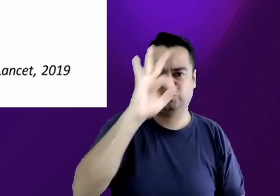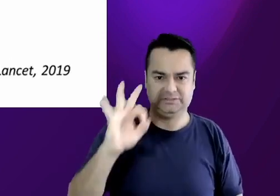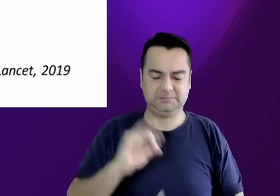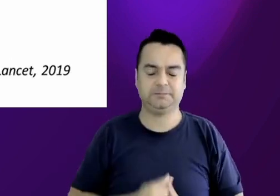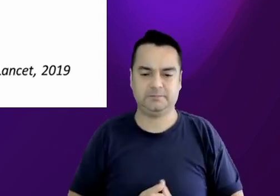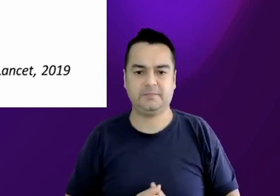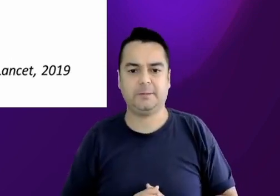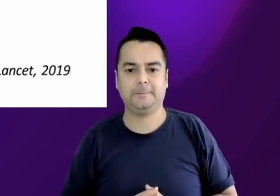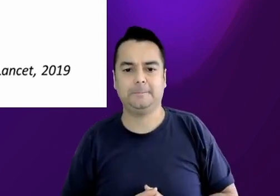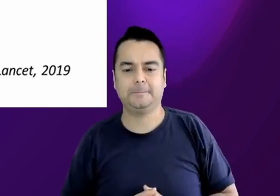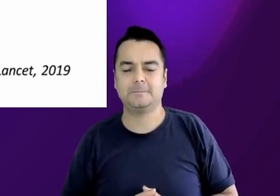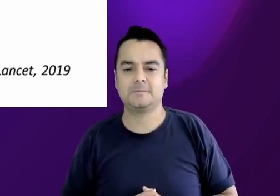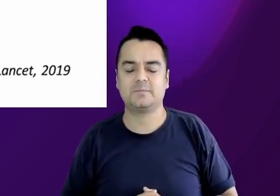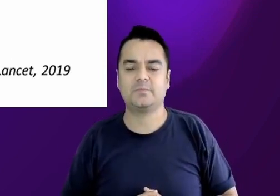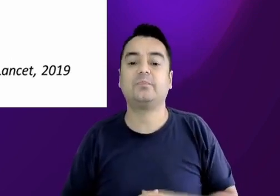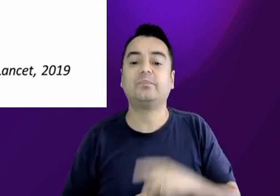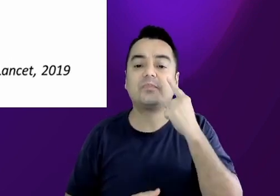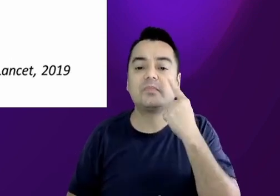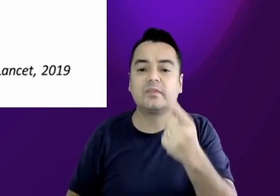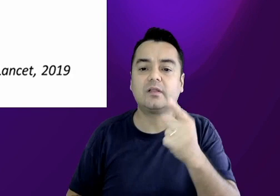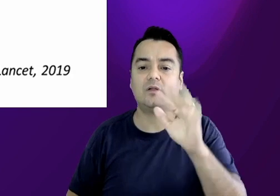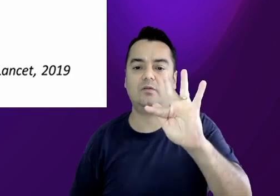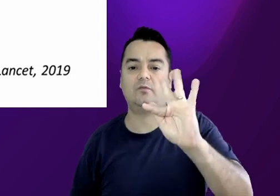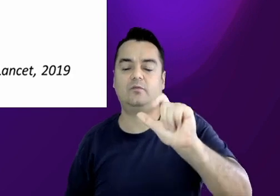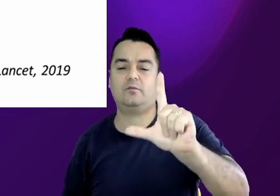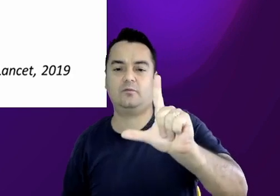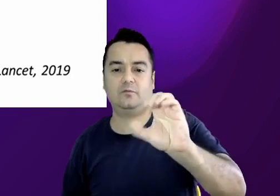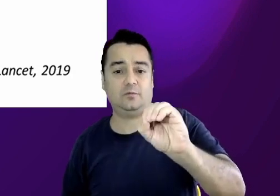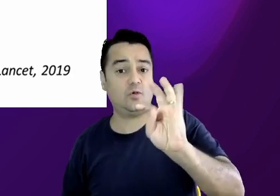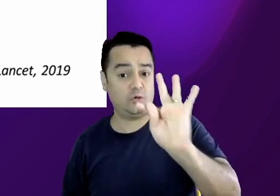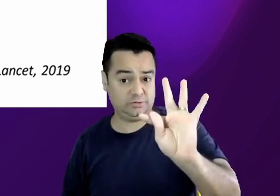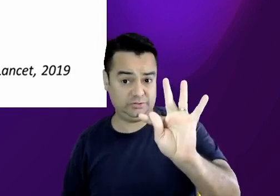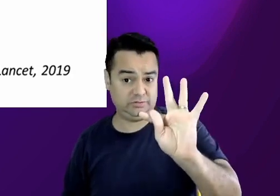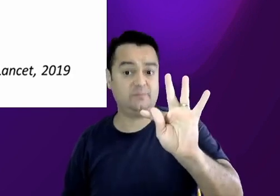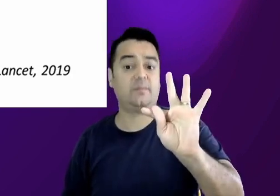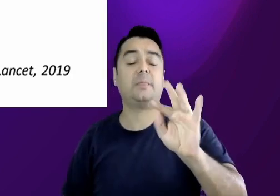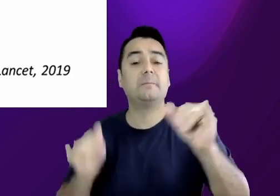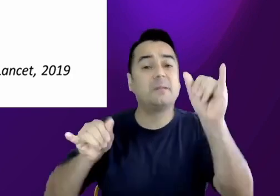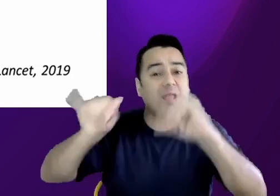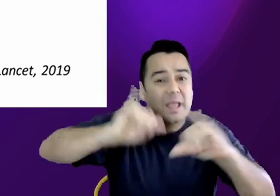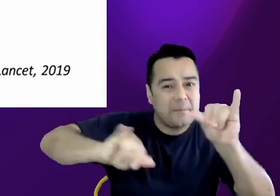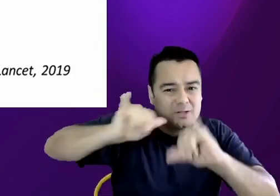Em relação ao FLOT, né, em relação à quimioterapia